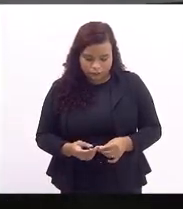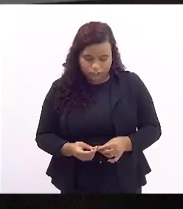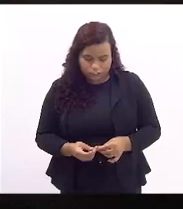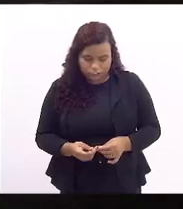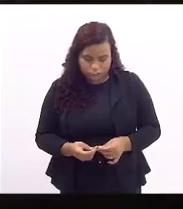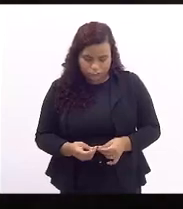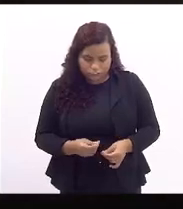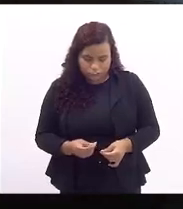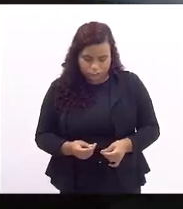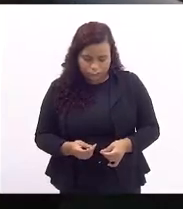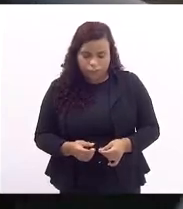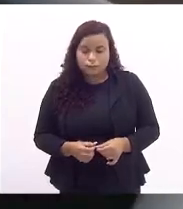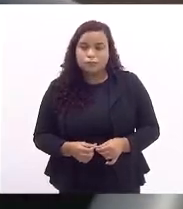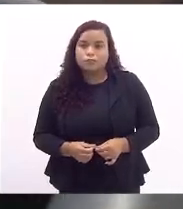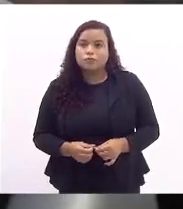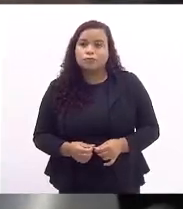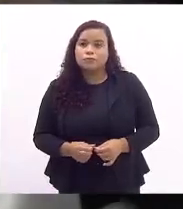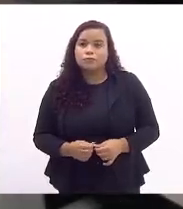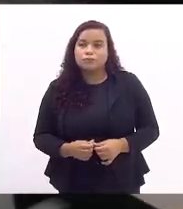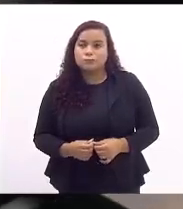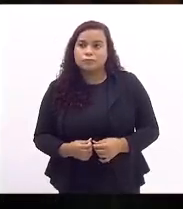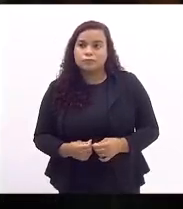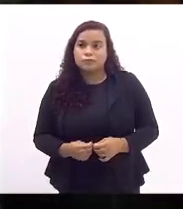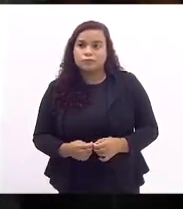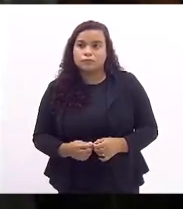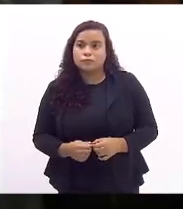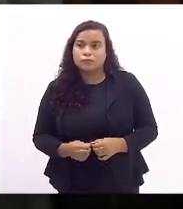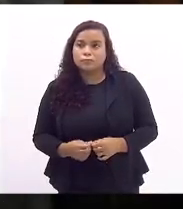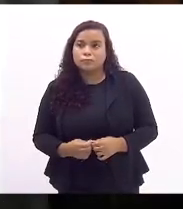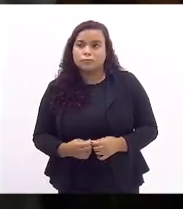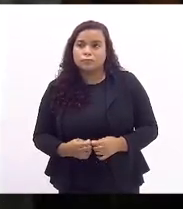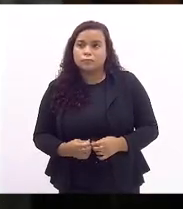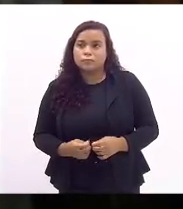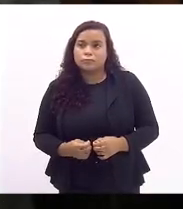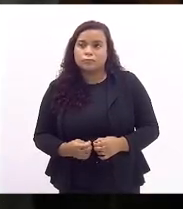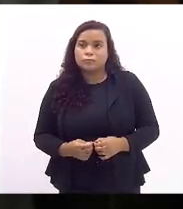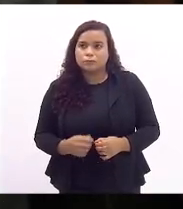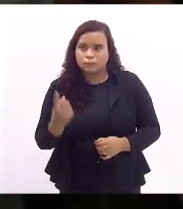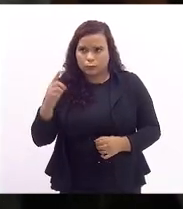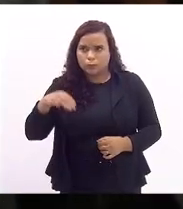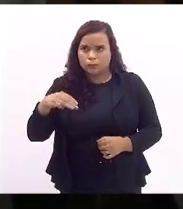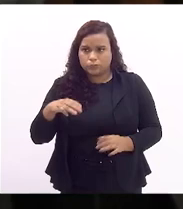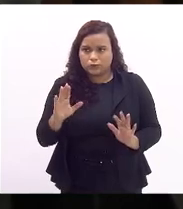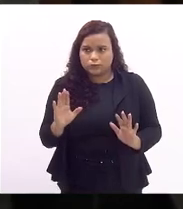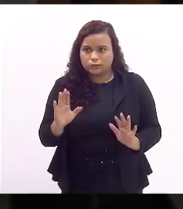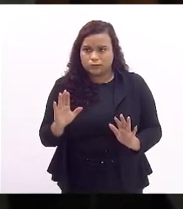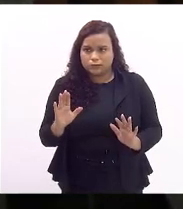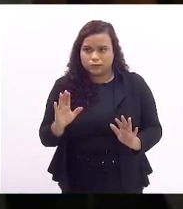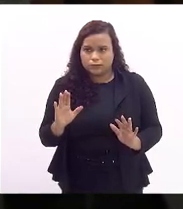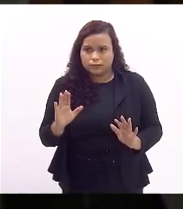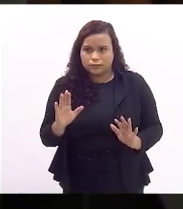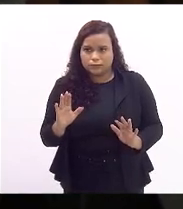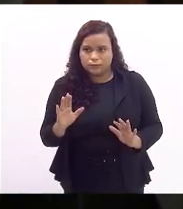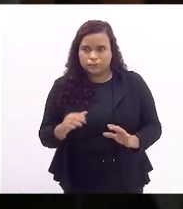a morrer G1 é só um minutinho Presidente